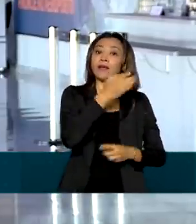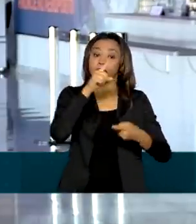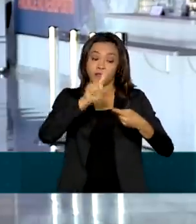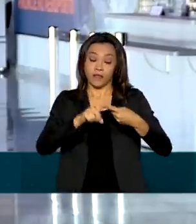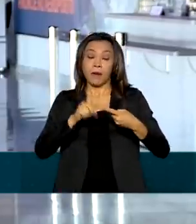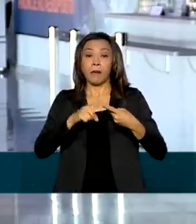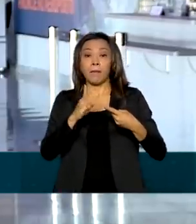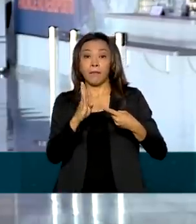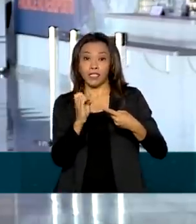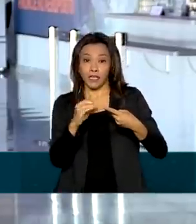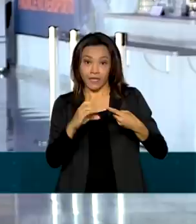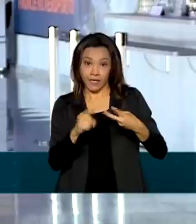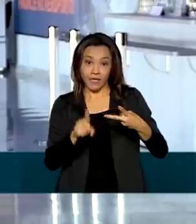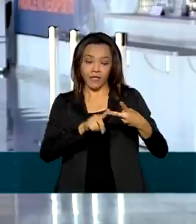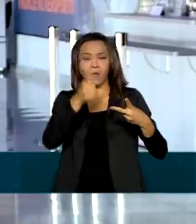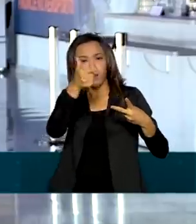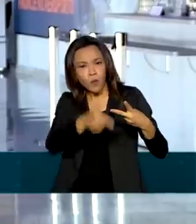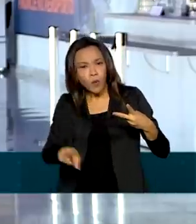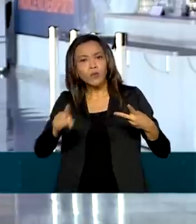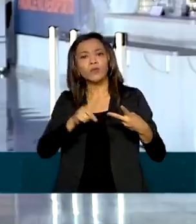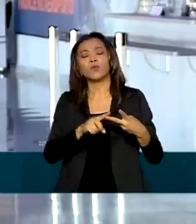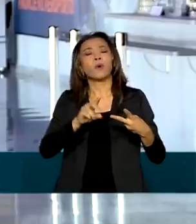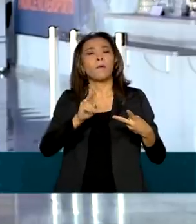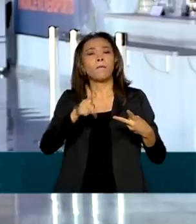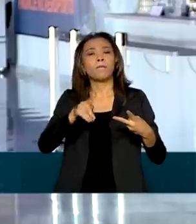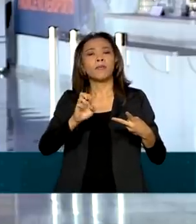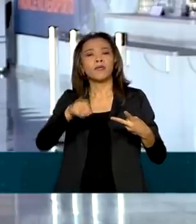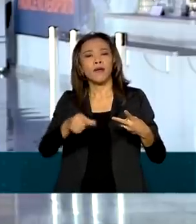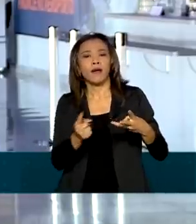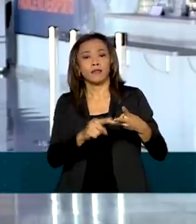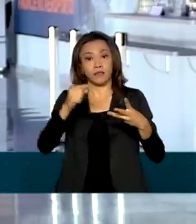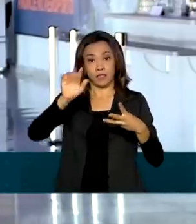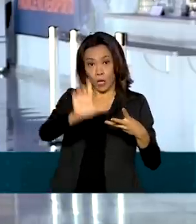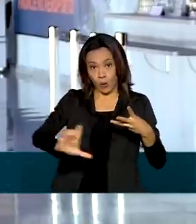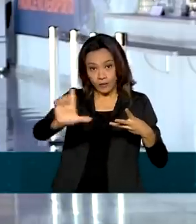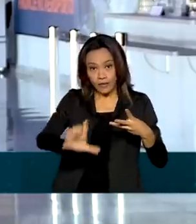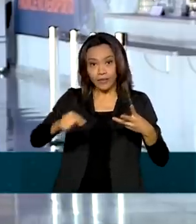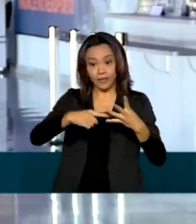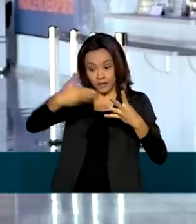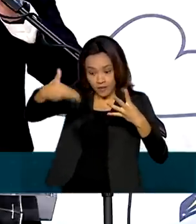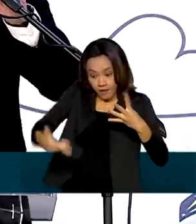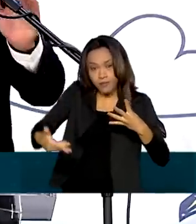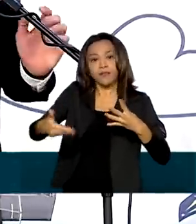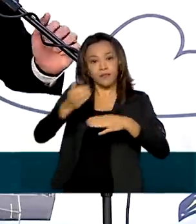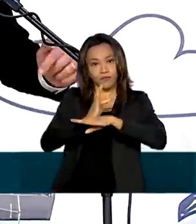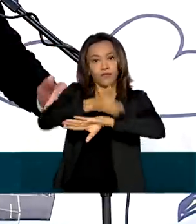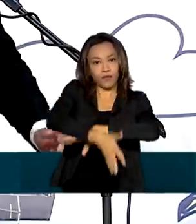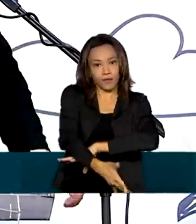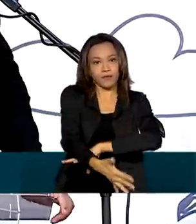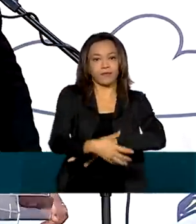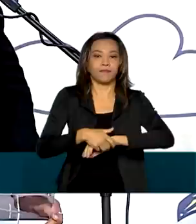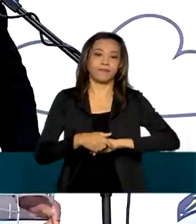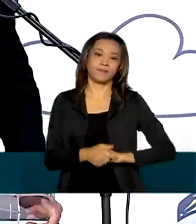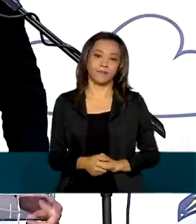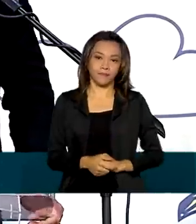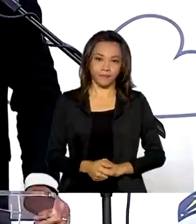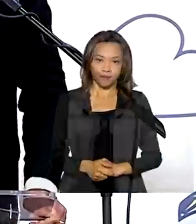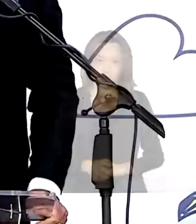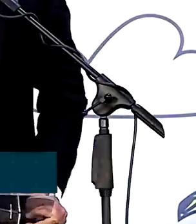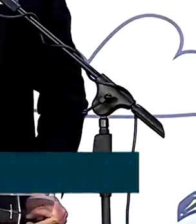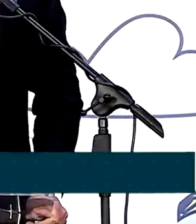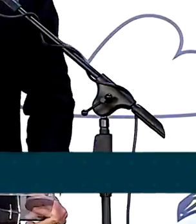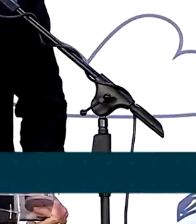o Afonso Pena em São José dos Pinhais o de Londrina e esse aqui de Foz do Iguaçu para chegarmos para este bloco